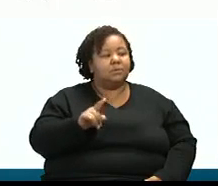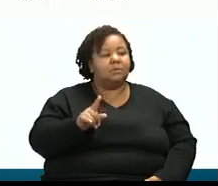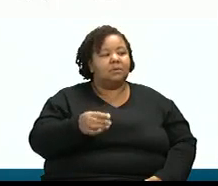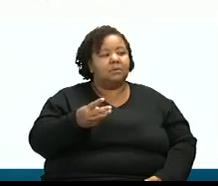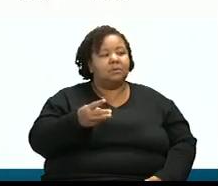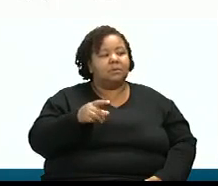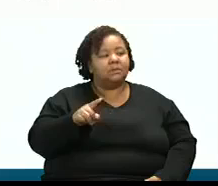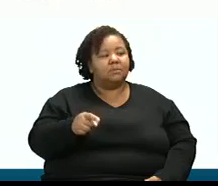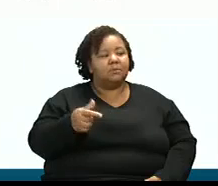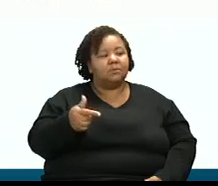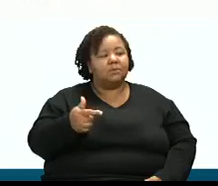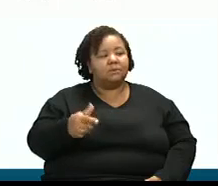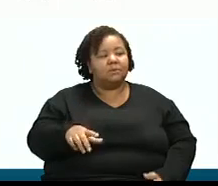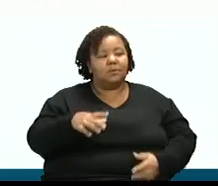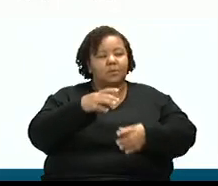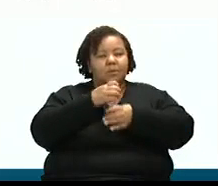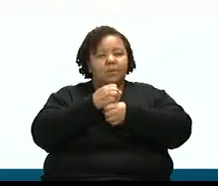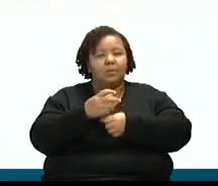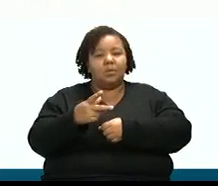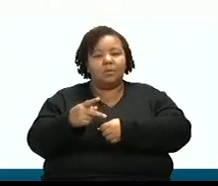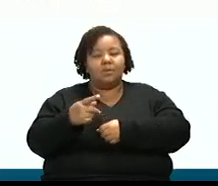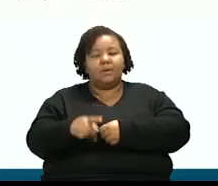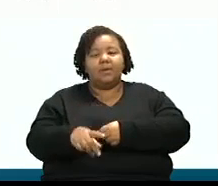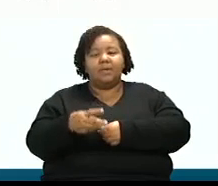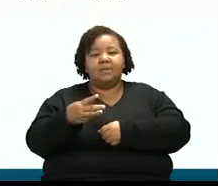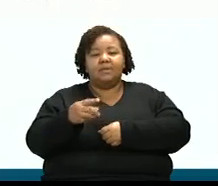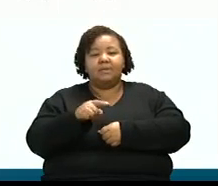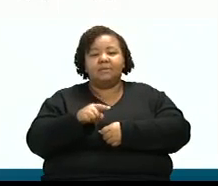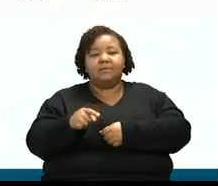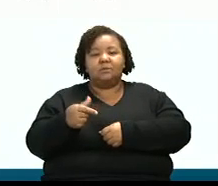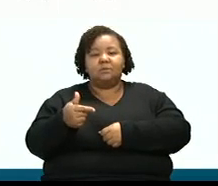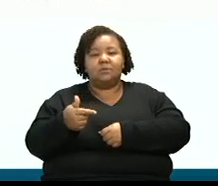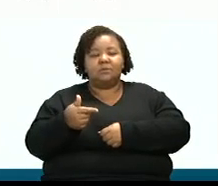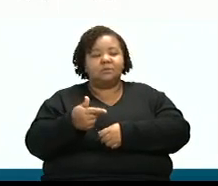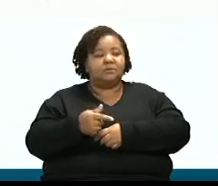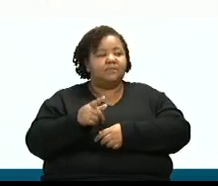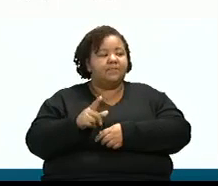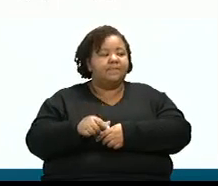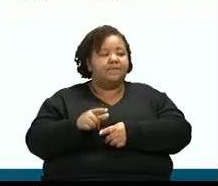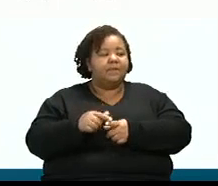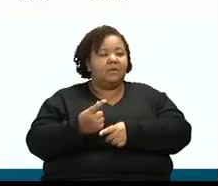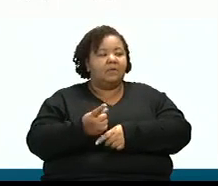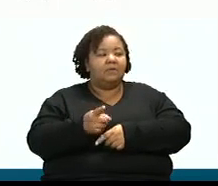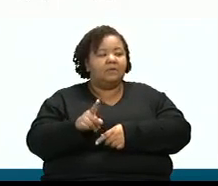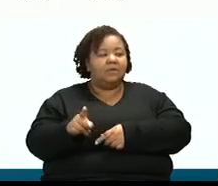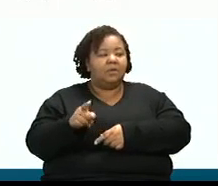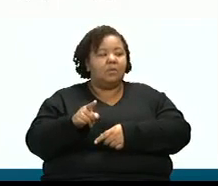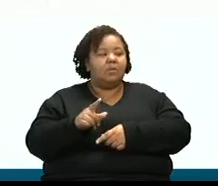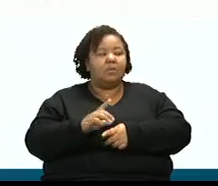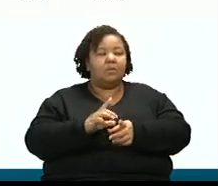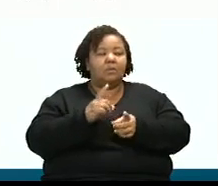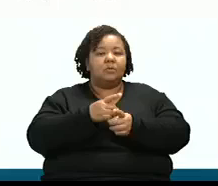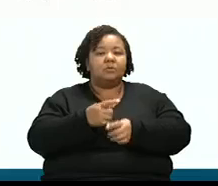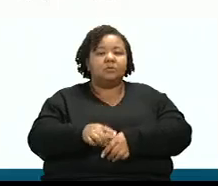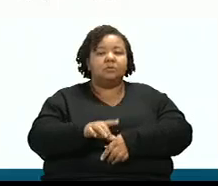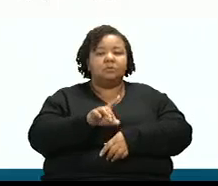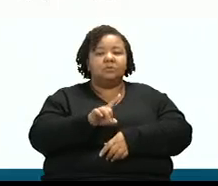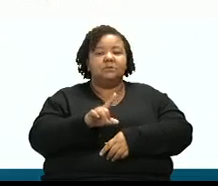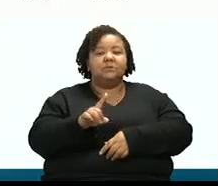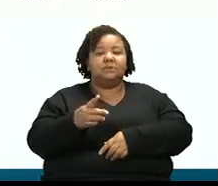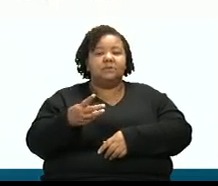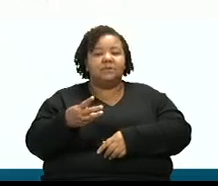eu calculo p aplicado em 3 menos 2, que é o extremo final, eu obtenho